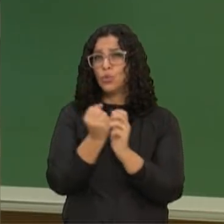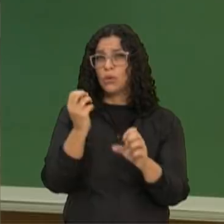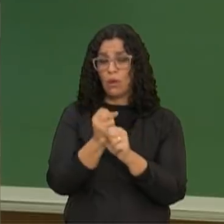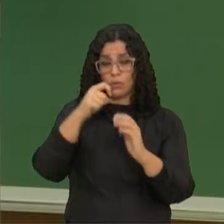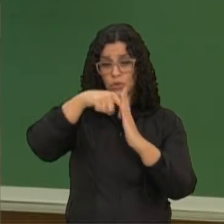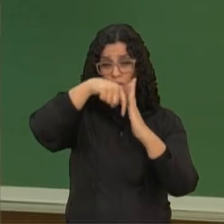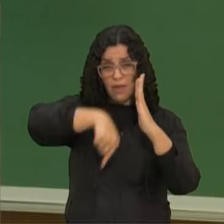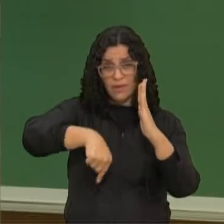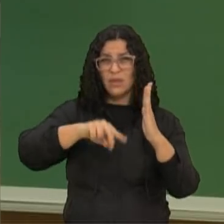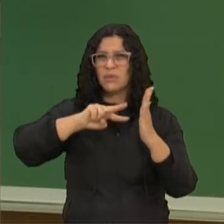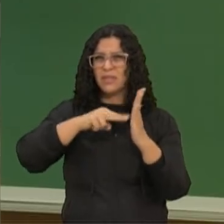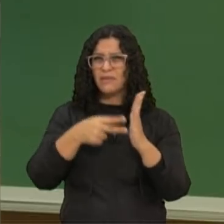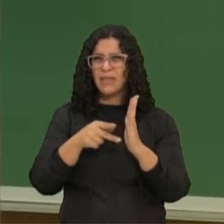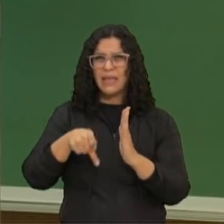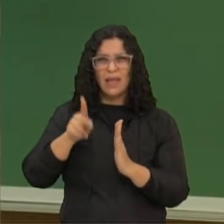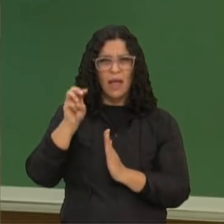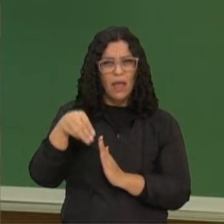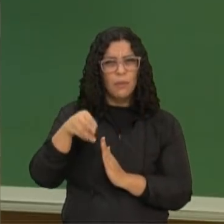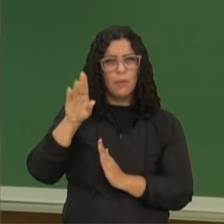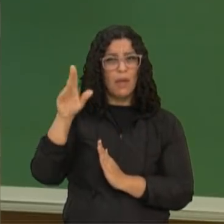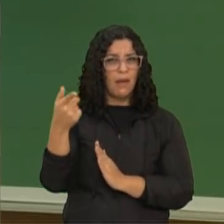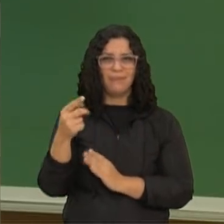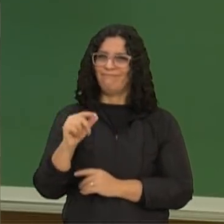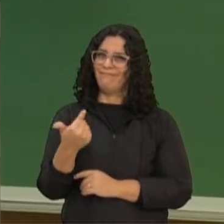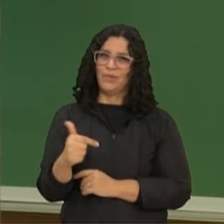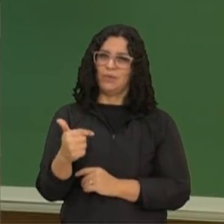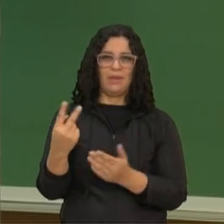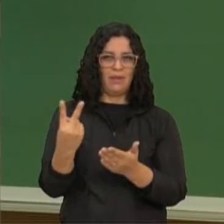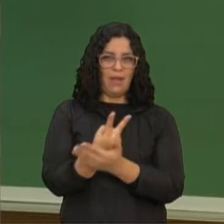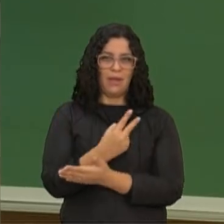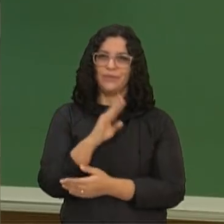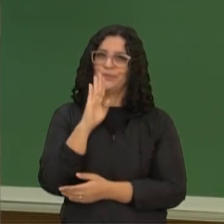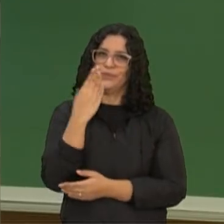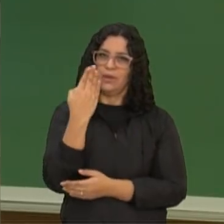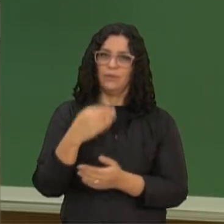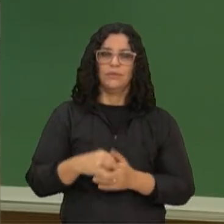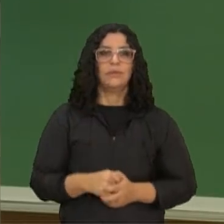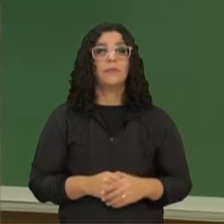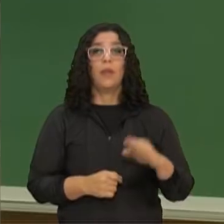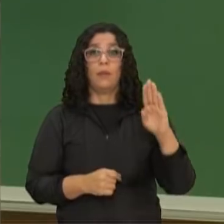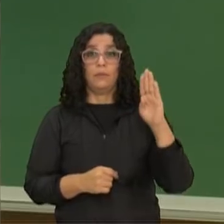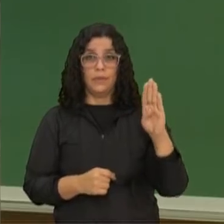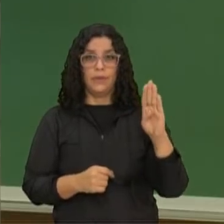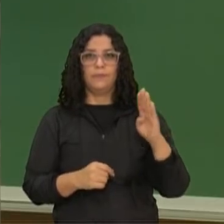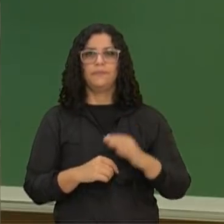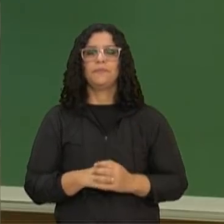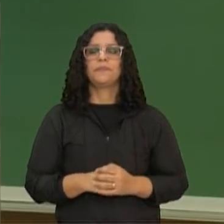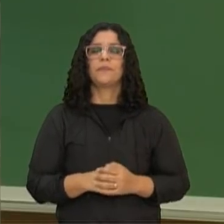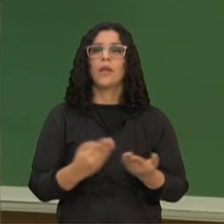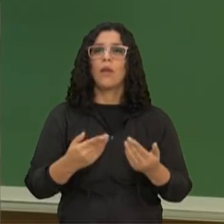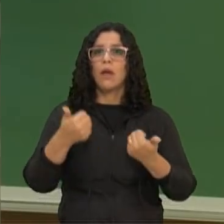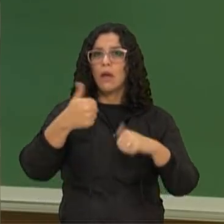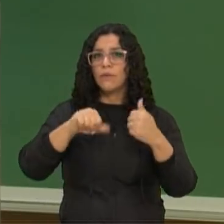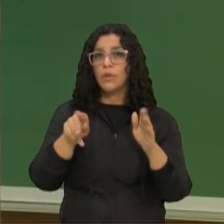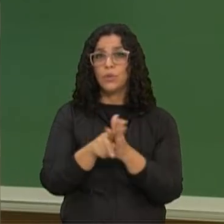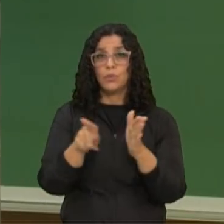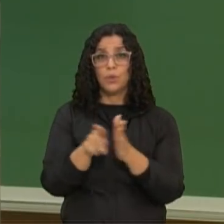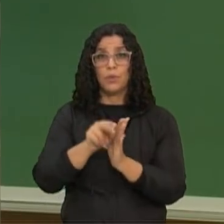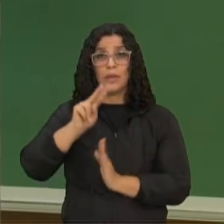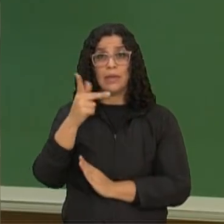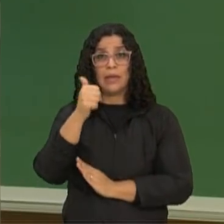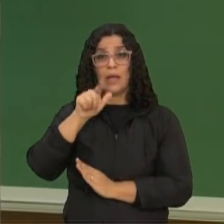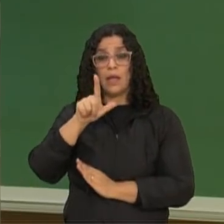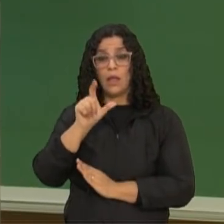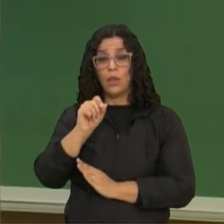temos ali como correspondência simplesmente não tem. E aí, por isso que está furada essa alternativa. Vamos para a letra B. Analisando a